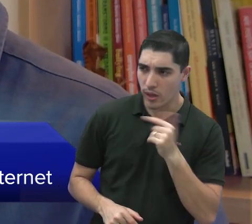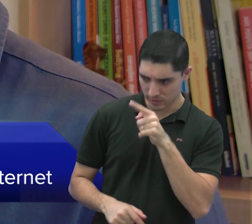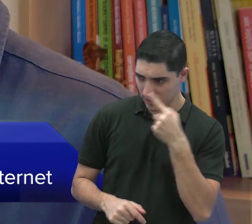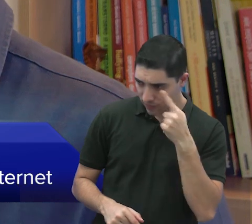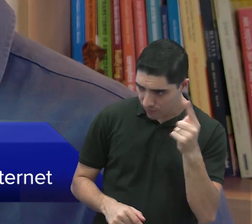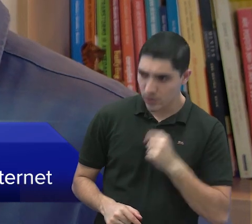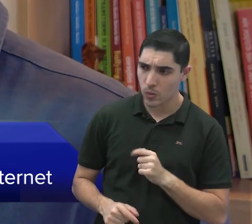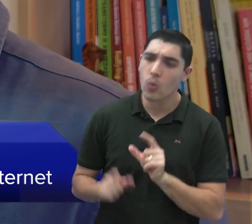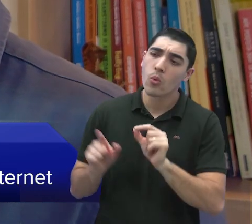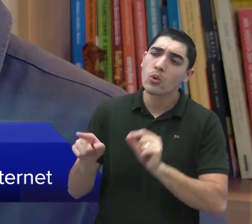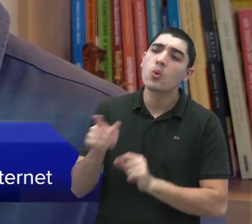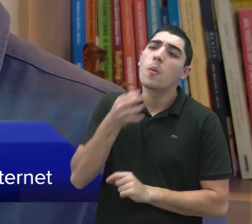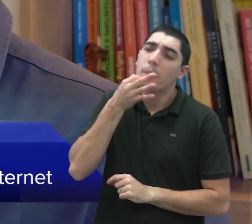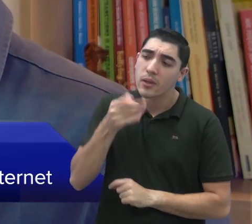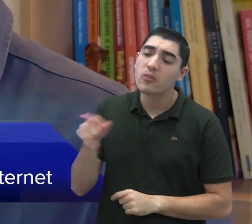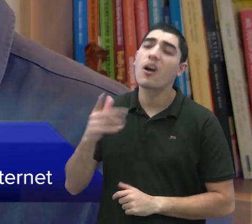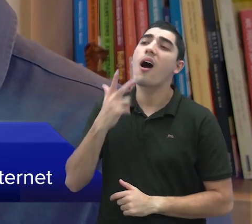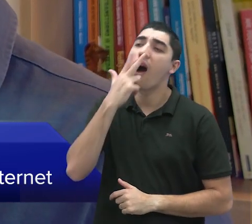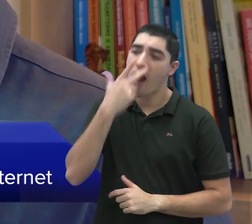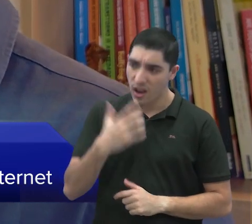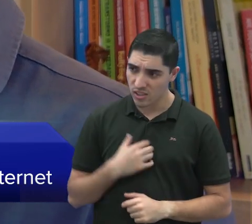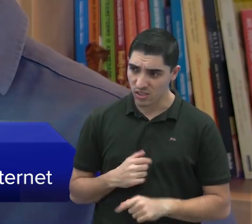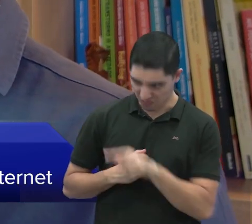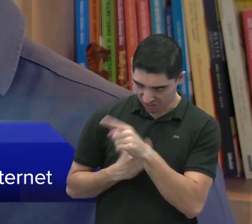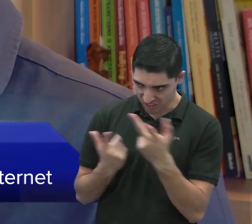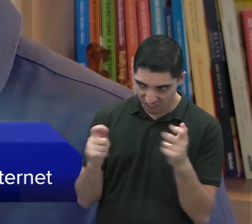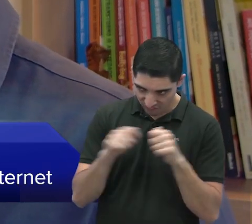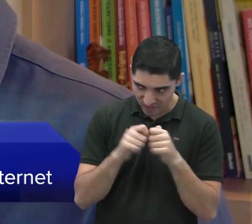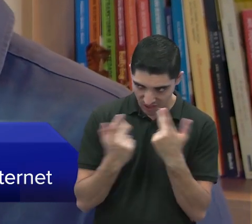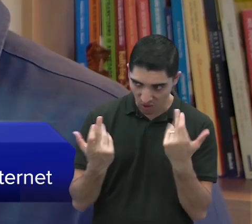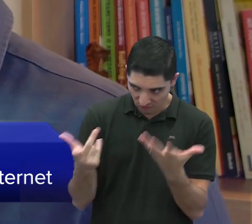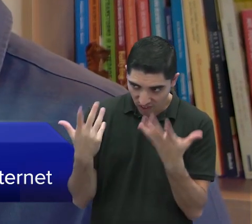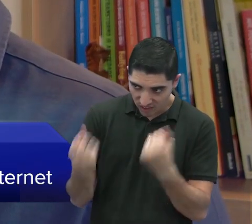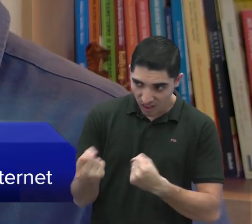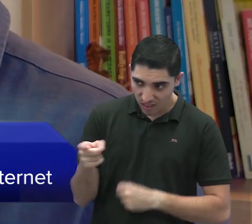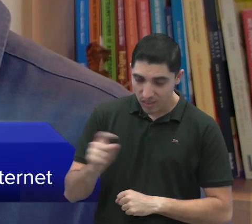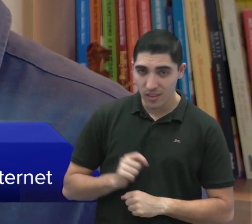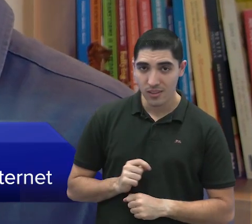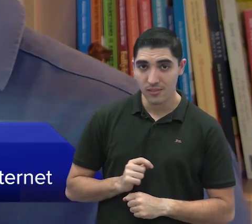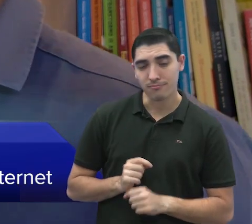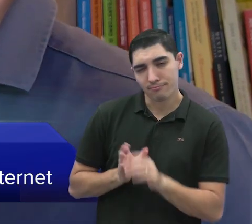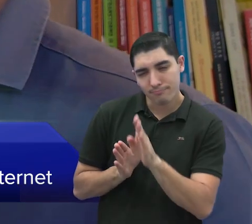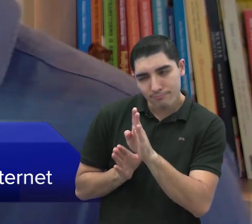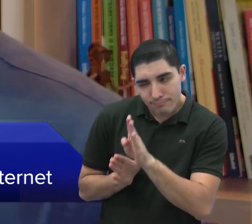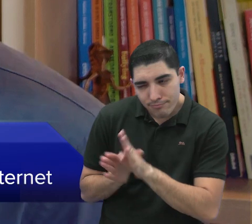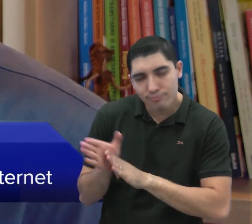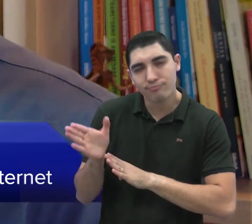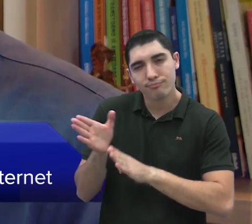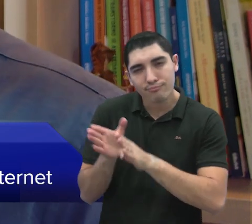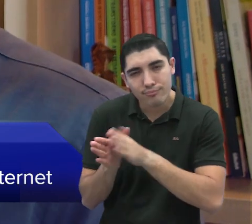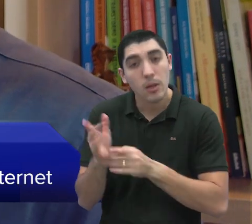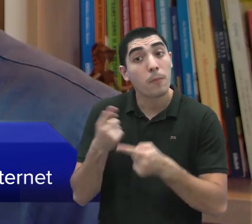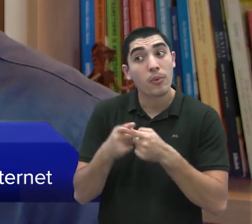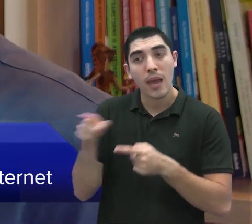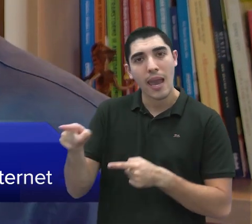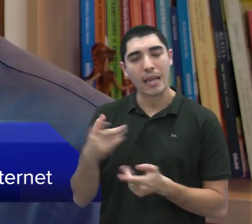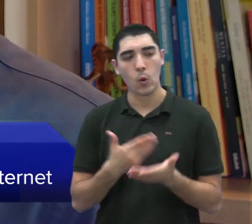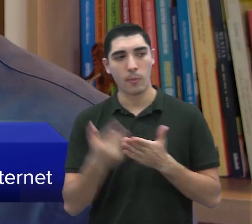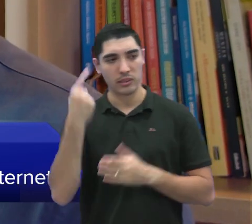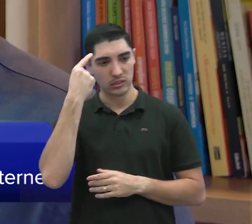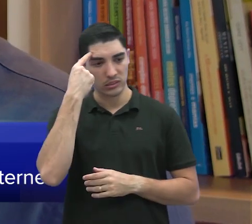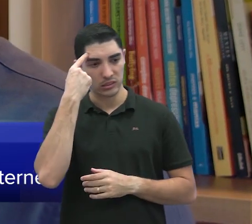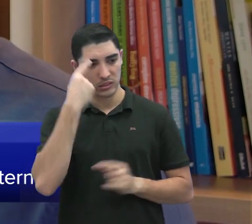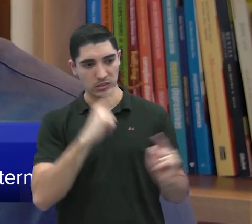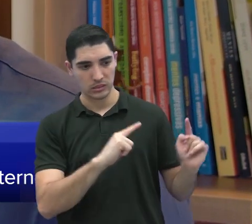aconteceu? O que você achou? Você faria um desafio como esse? Porque assim você acaba